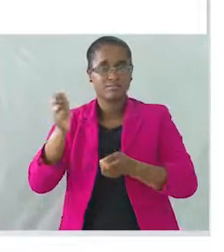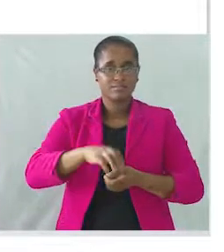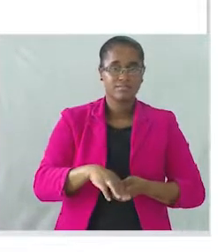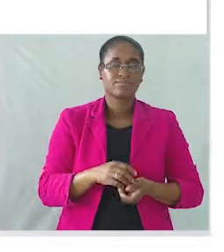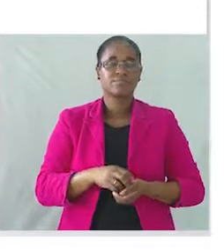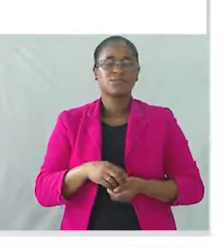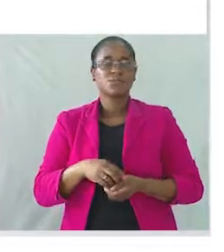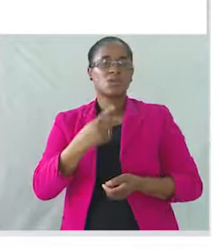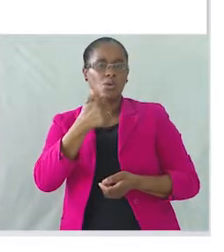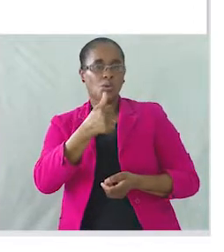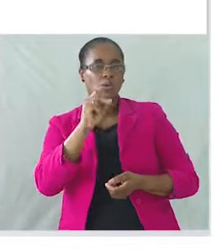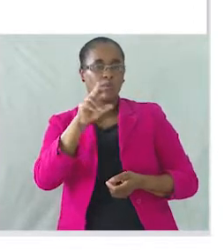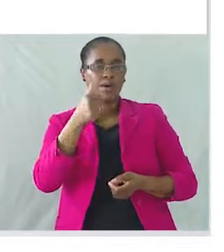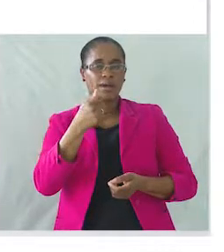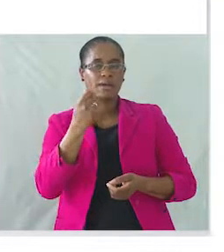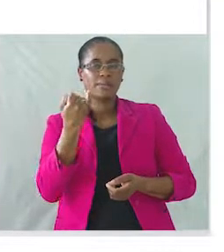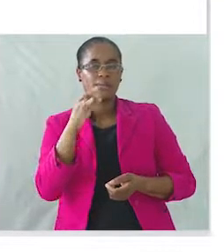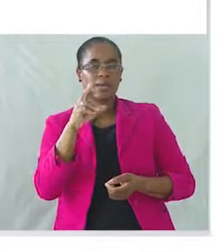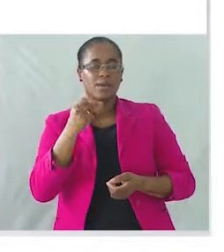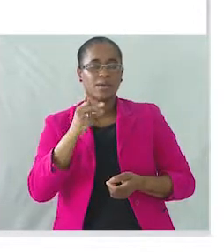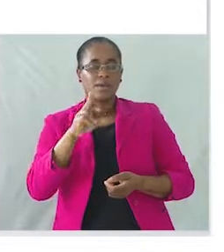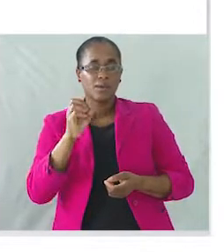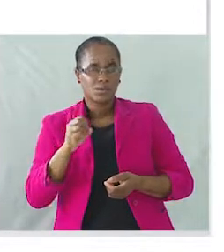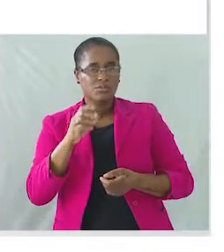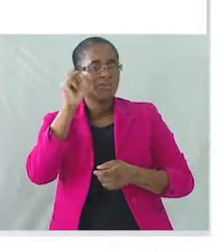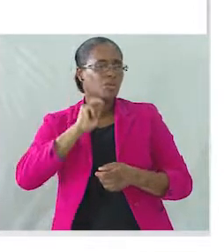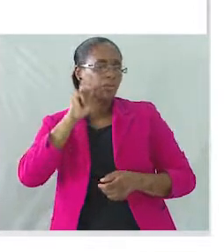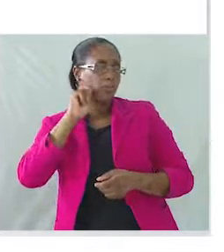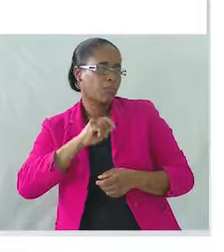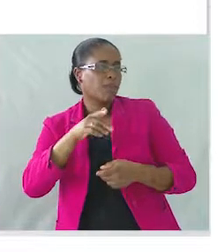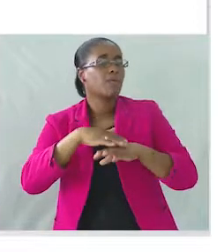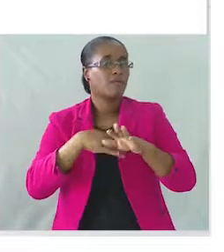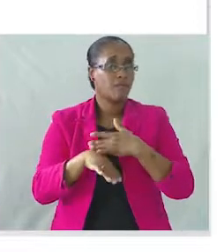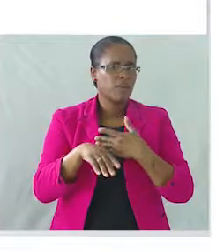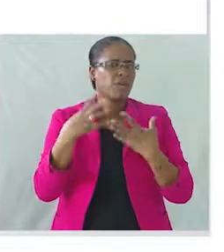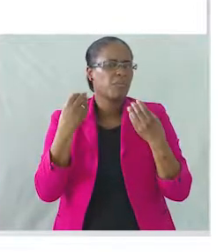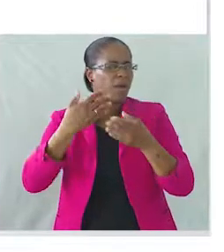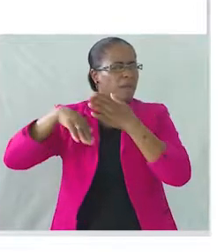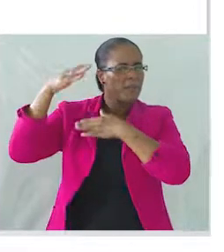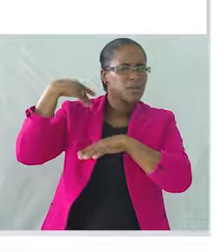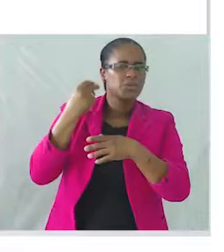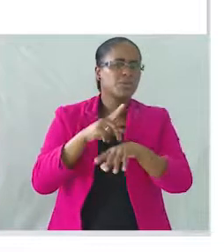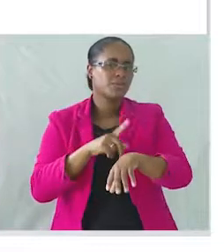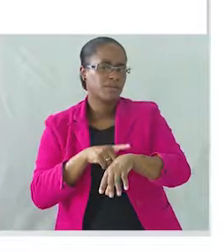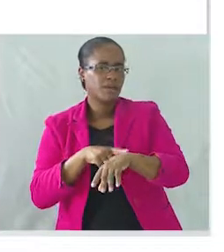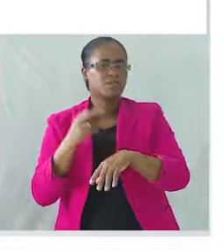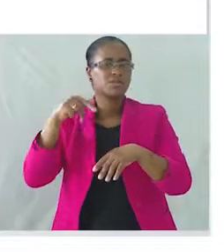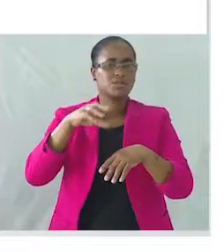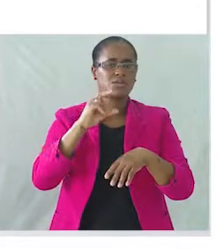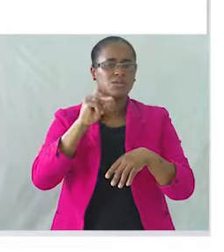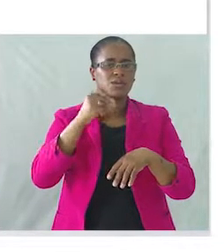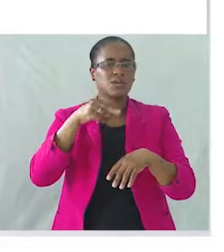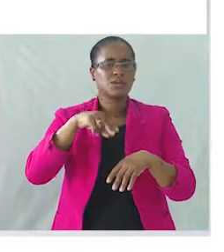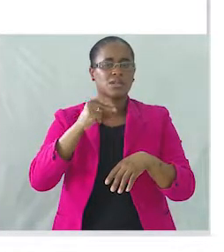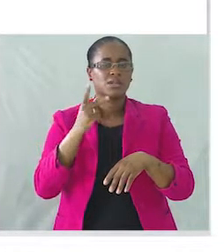assim fez. Passados tempos, nasceu um canavial no lugar onde o barbeiro tinha feito